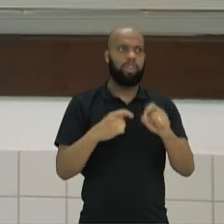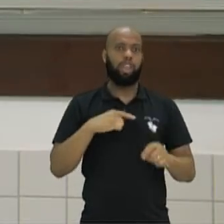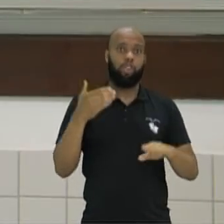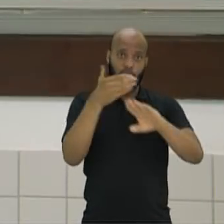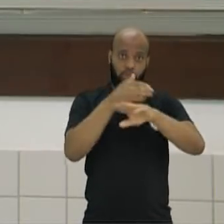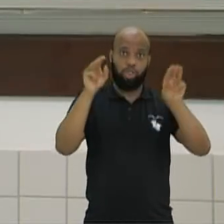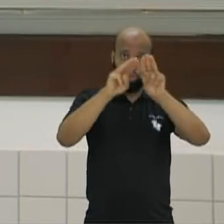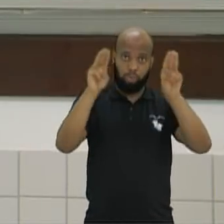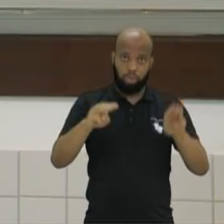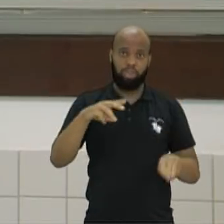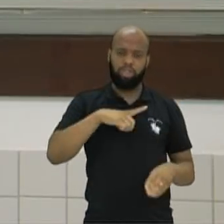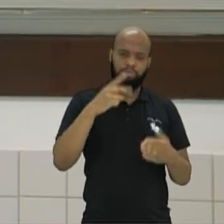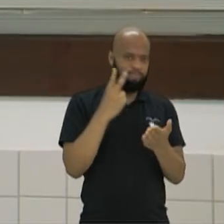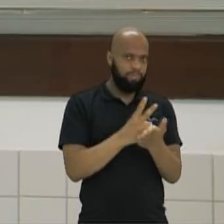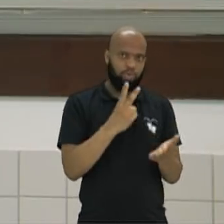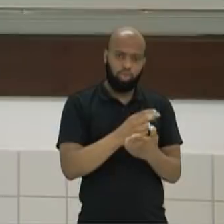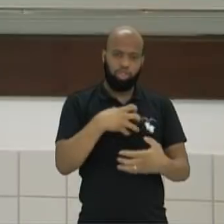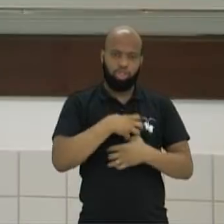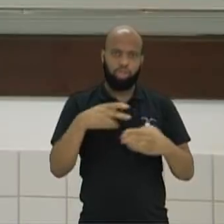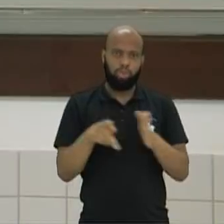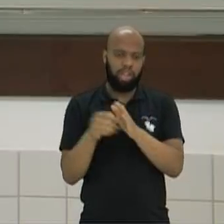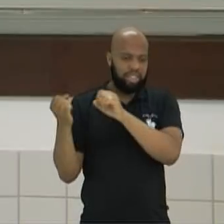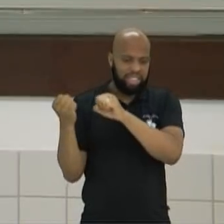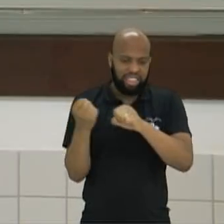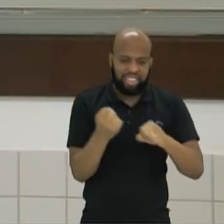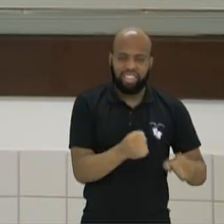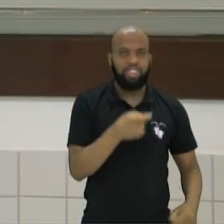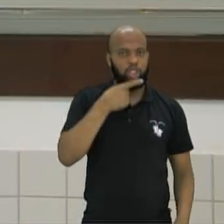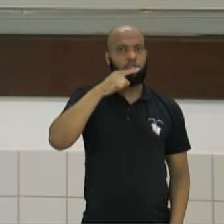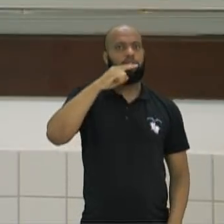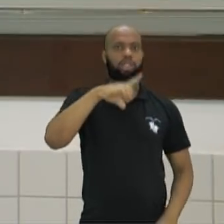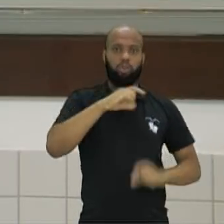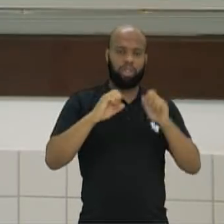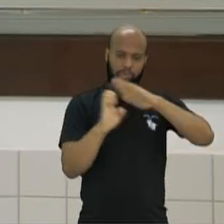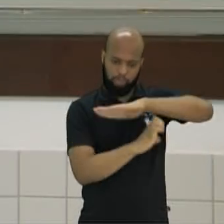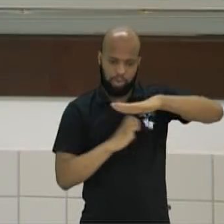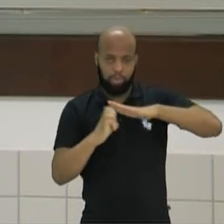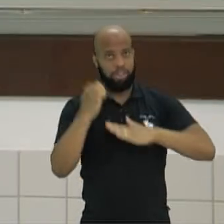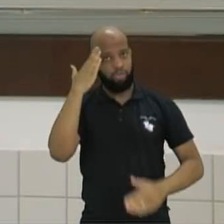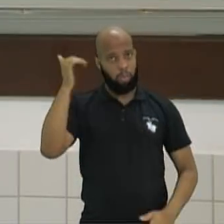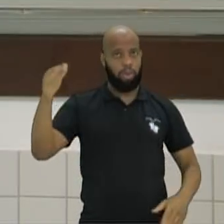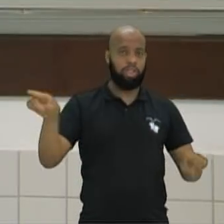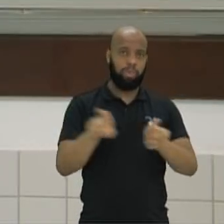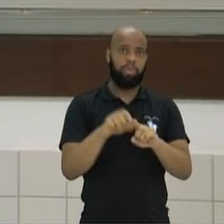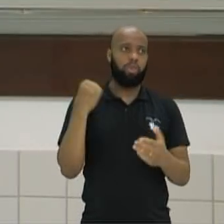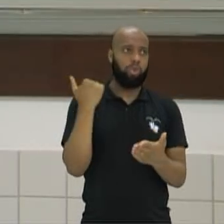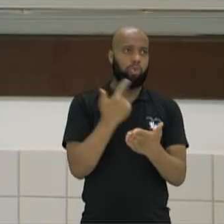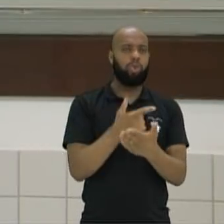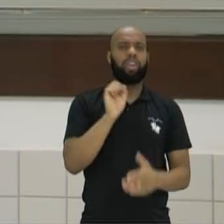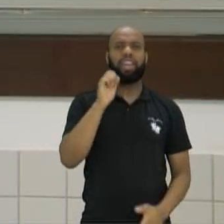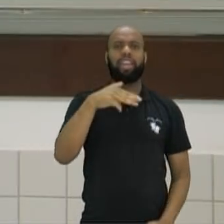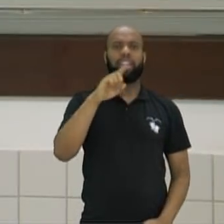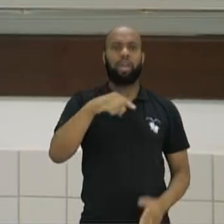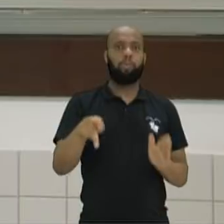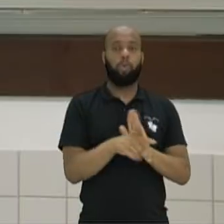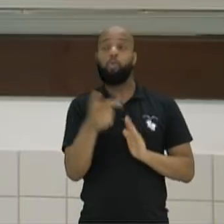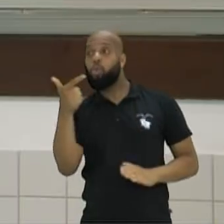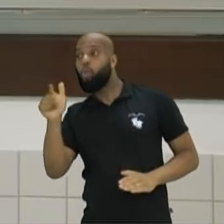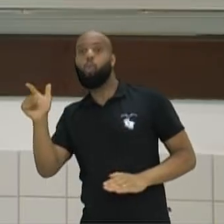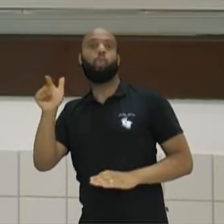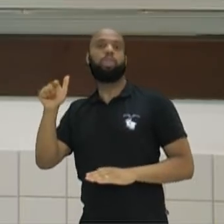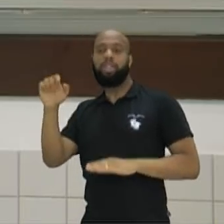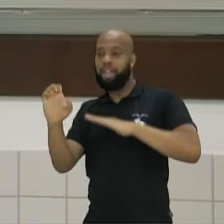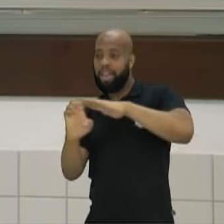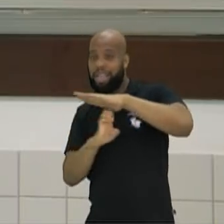que funciona a produção da cana e temos lá uma super empresa comprada, inclusive, por uma multinacional que